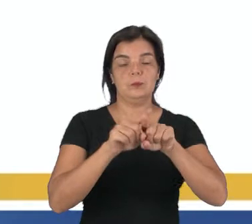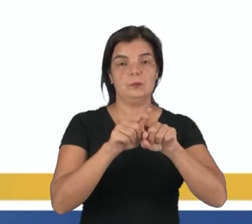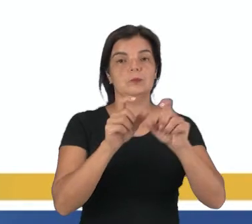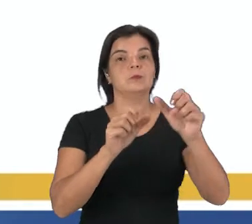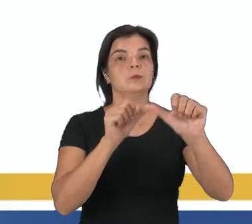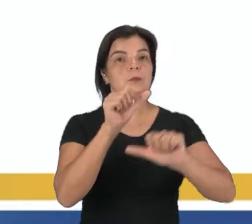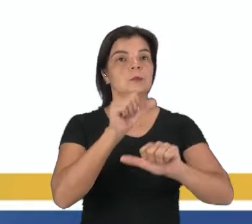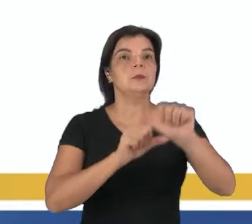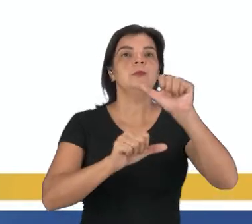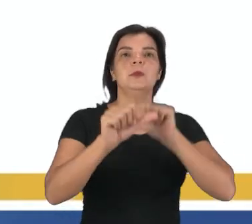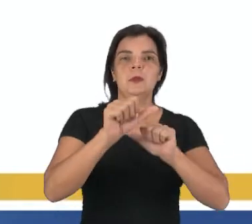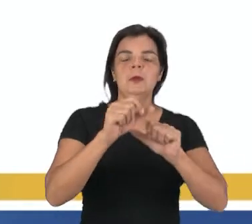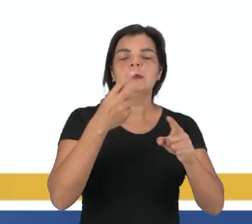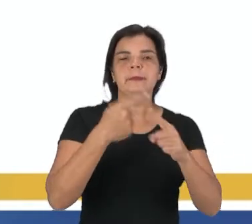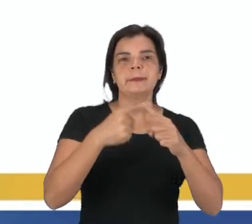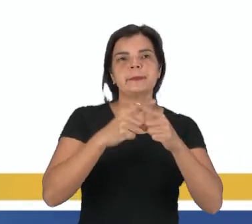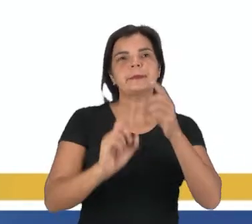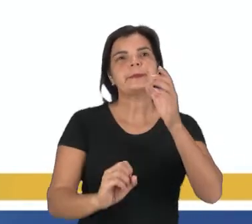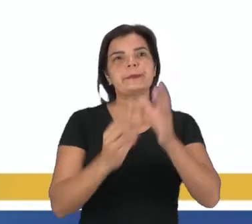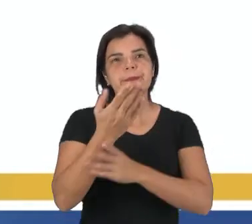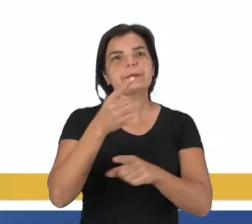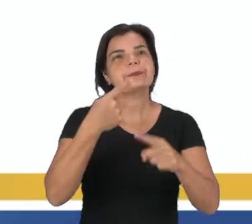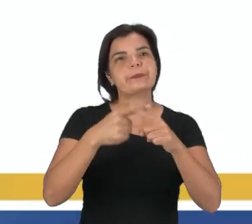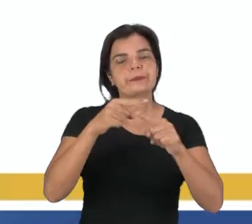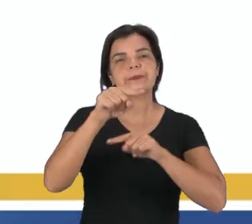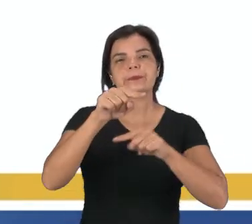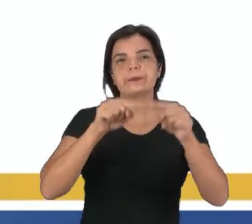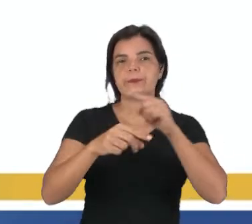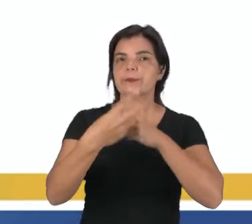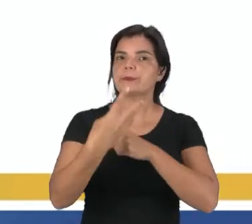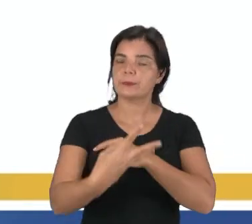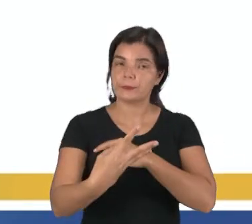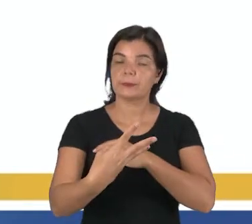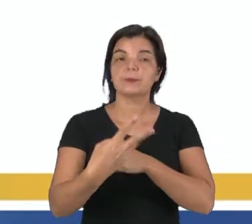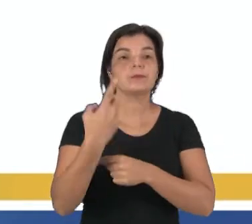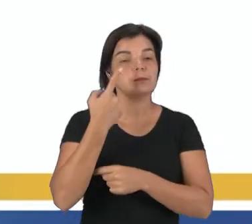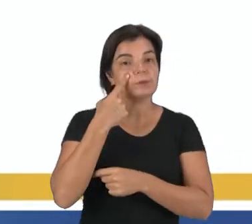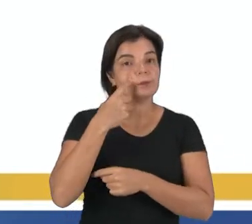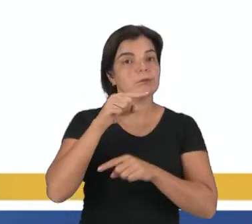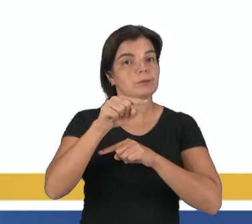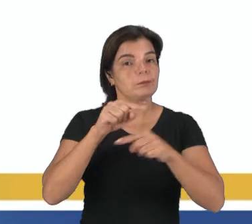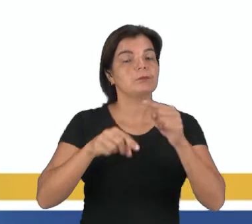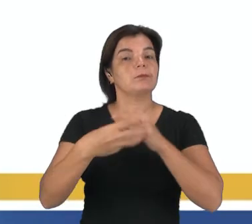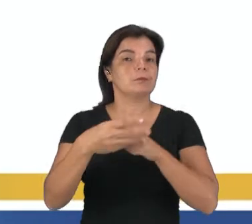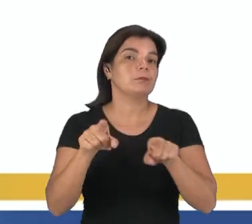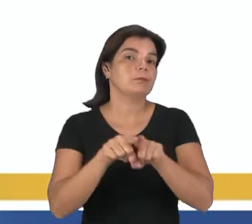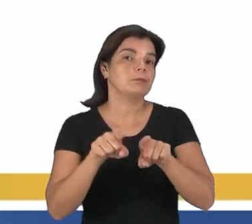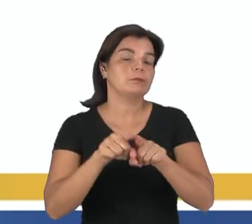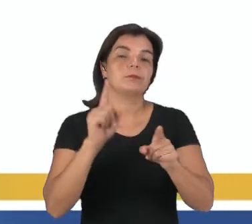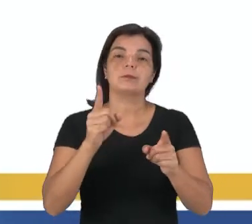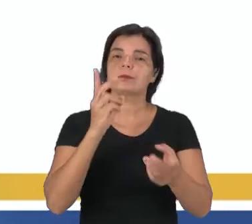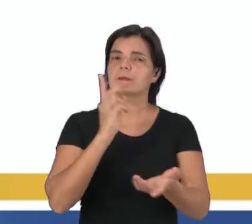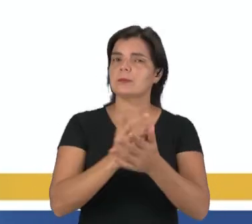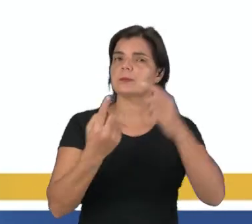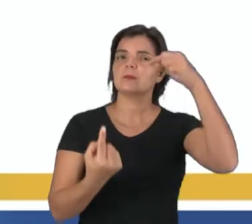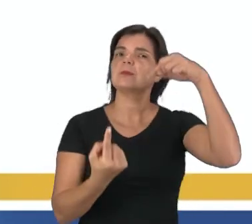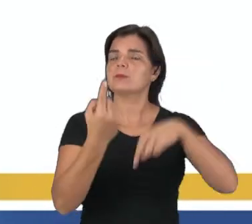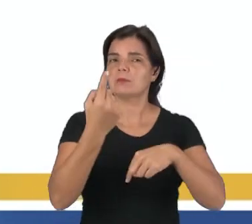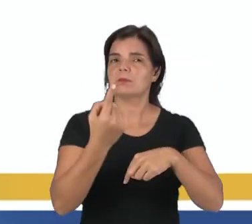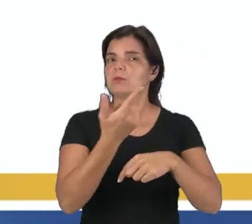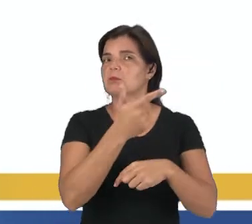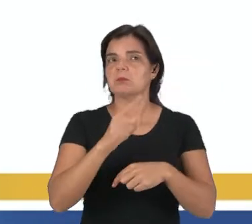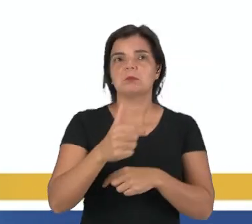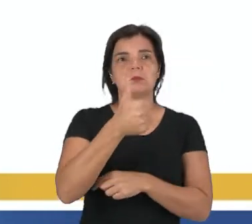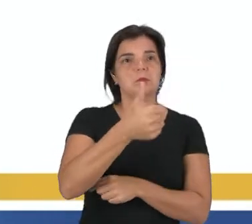6. Que a gente está vendo que sempre acontece o inverso. Foi multiplicado por 3, ali o 3 vai ser dividido por 3, então é sempre o inverso. Eu não